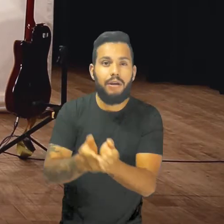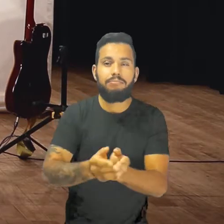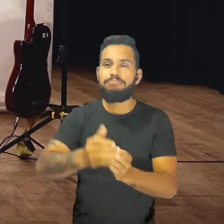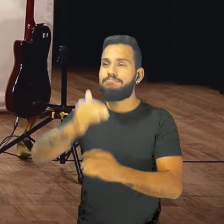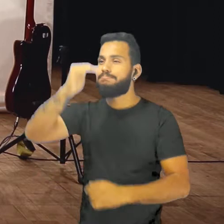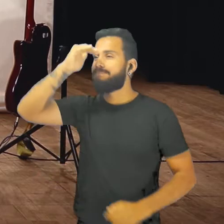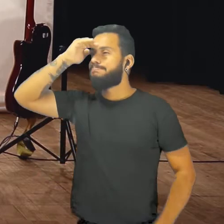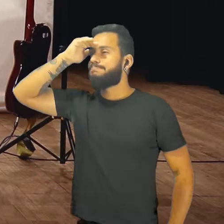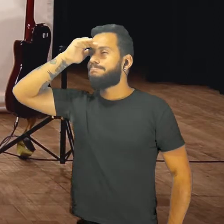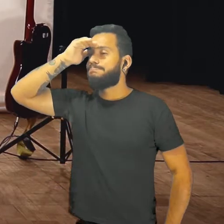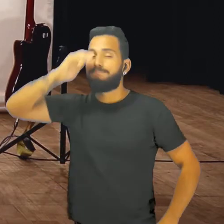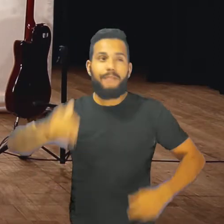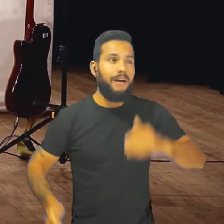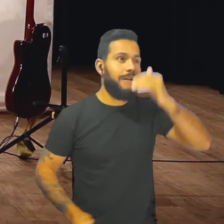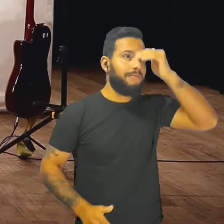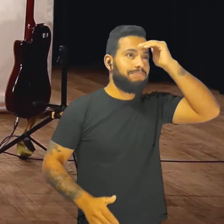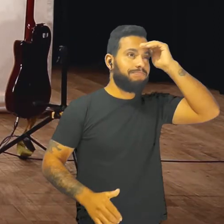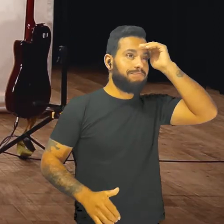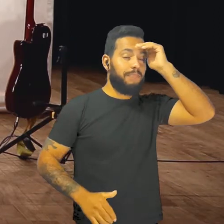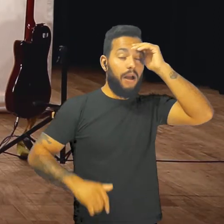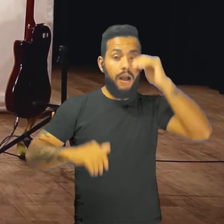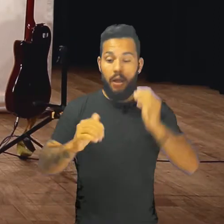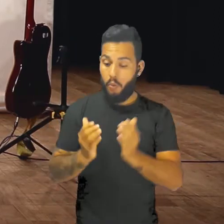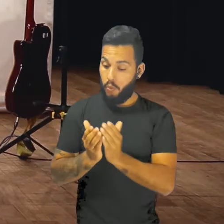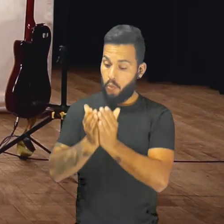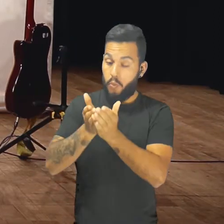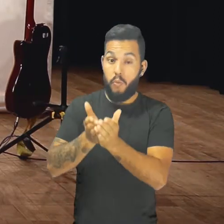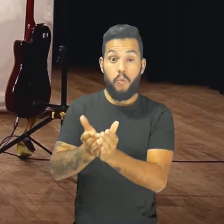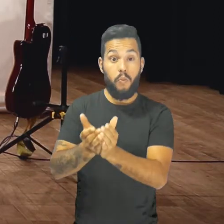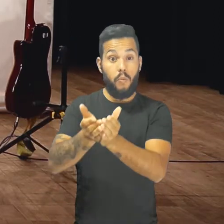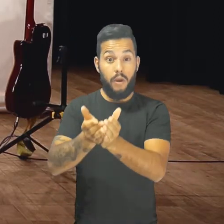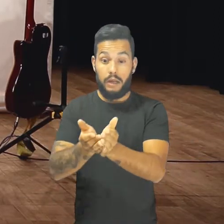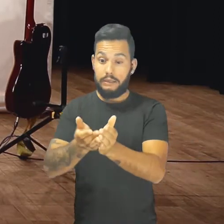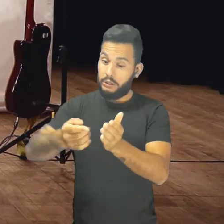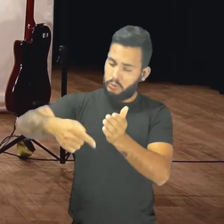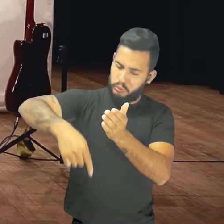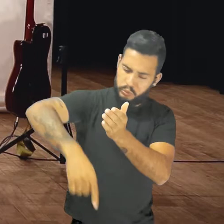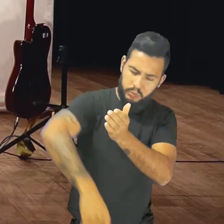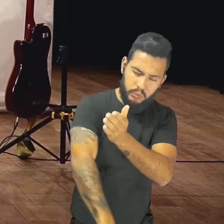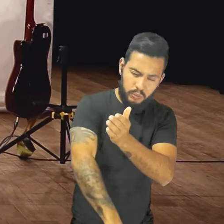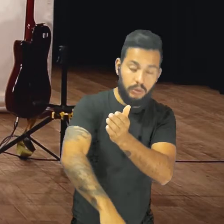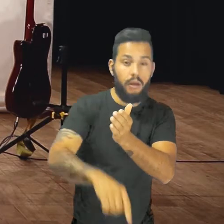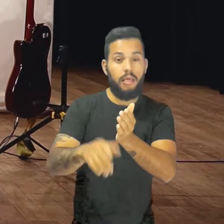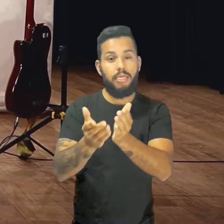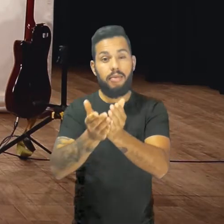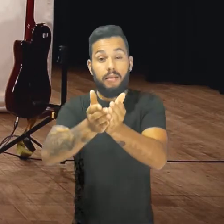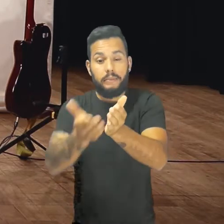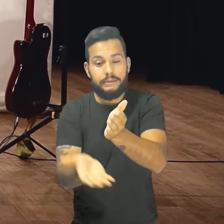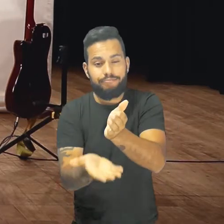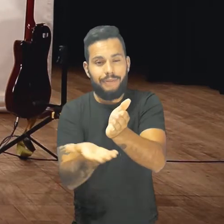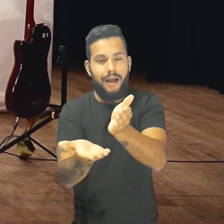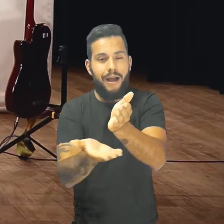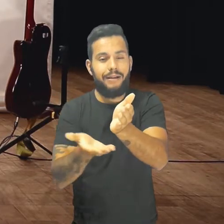por igarapés, arroios e lagos, rios profundos e rasos. E como nos